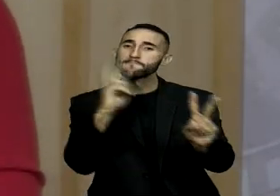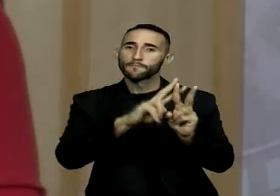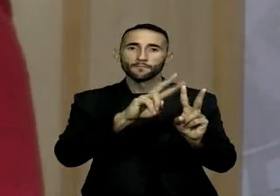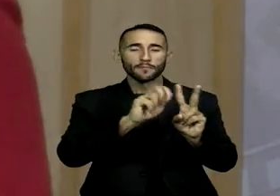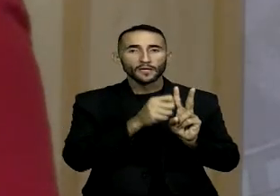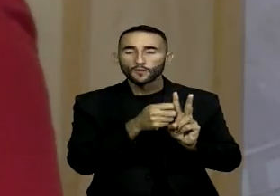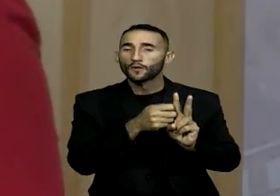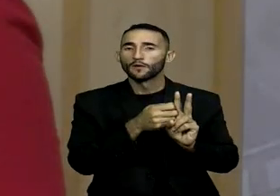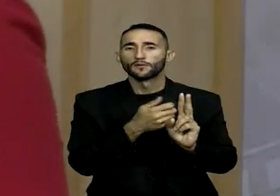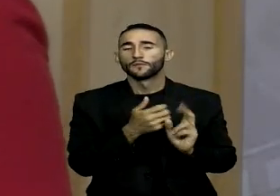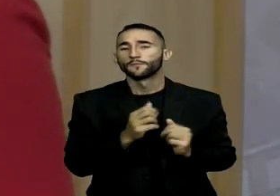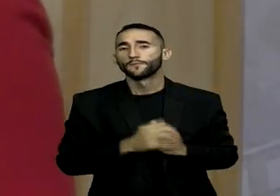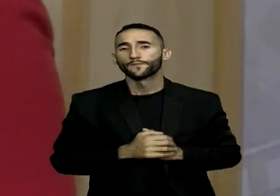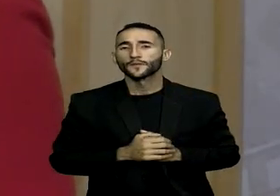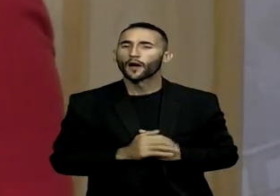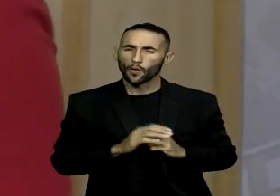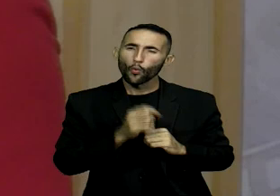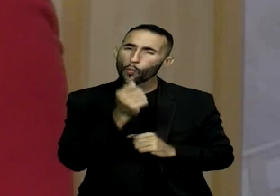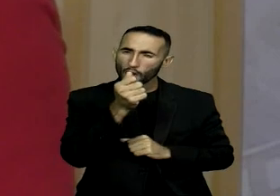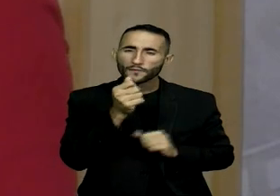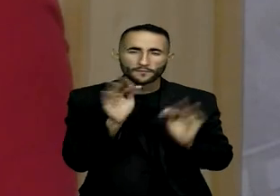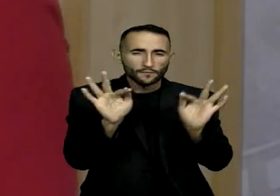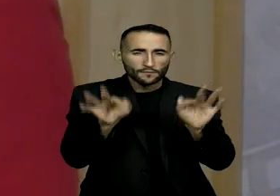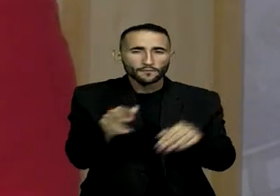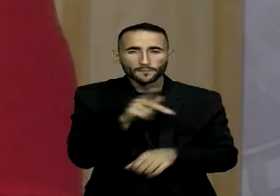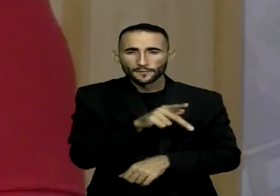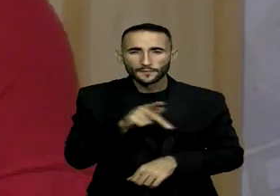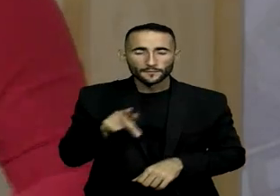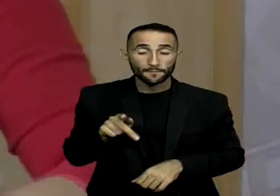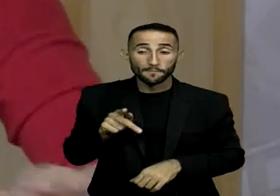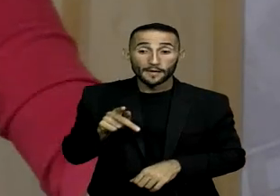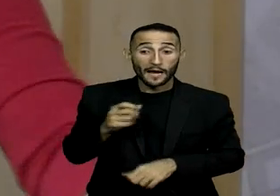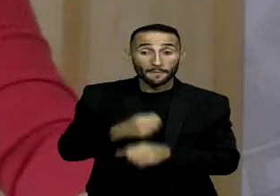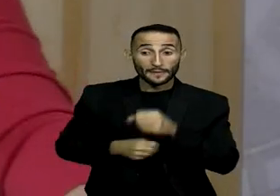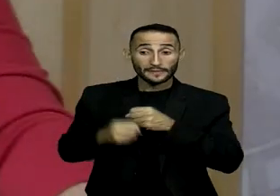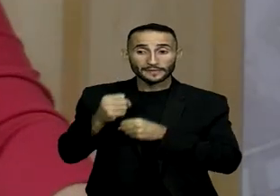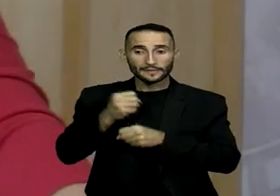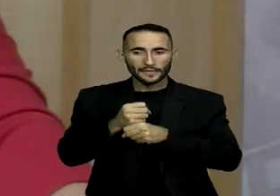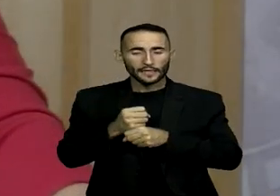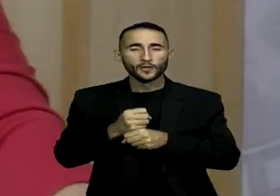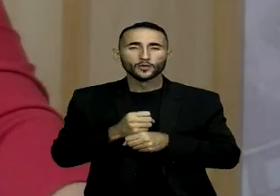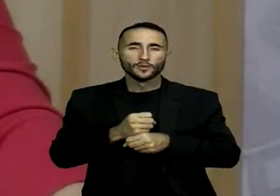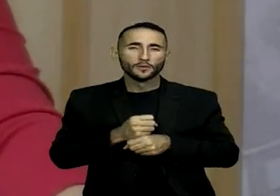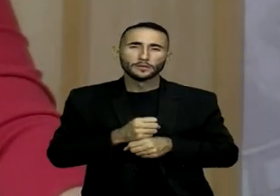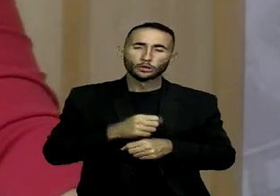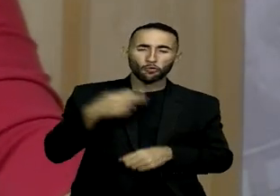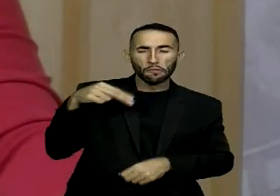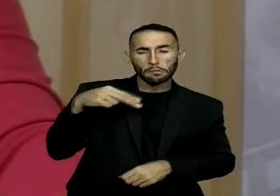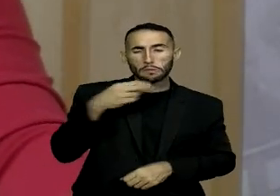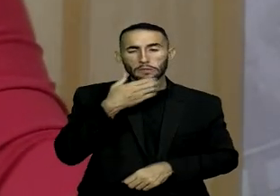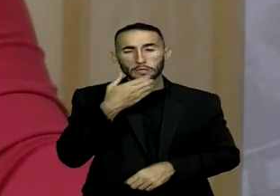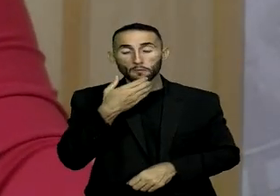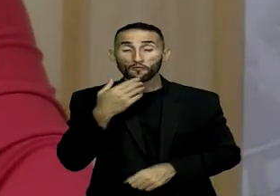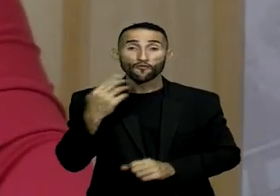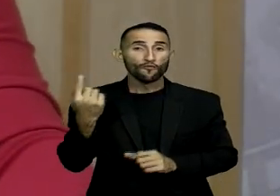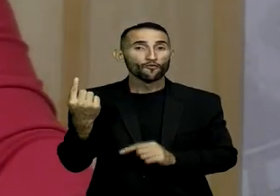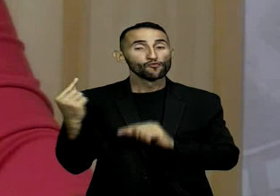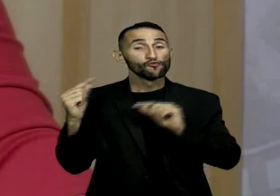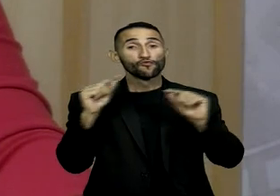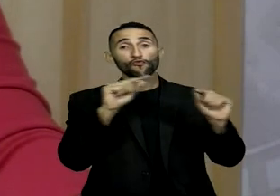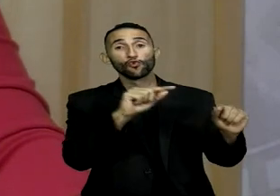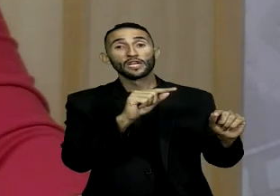poucos dias, só para concluir, presidente, poucos dias não, o ano passado, no final do ano, estivemos aqui na Delegacia da